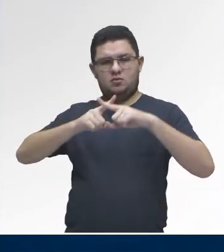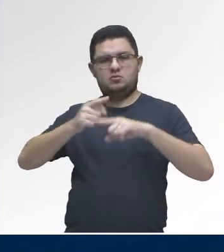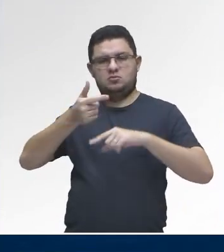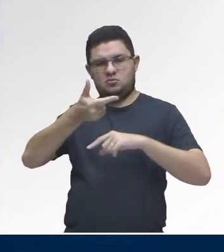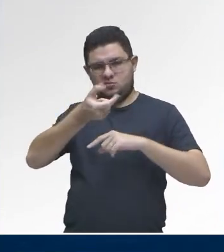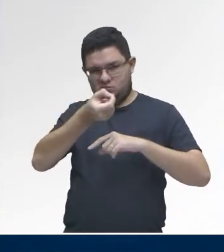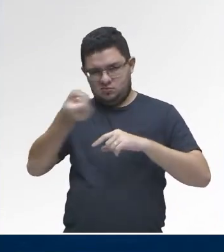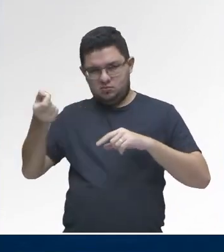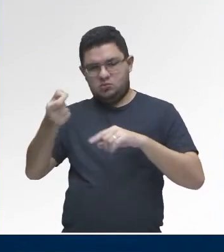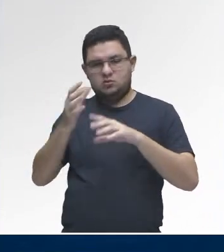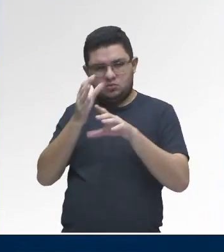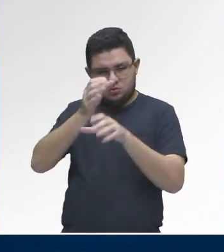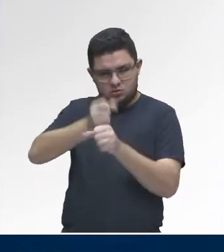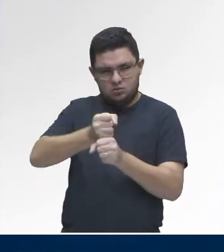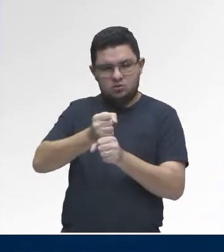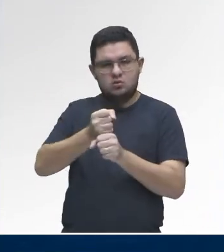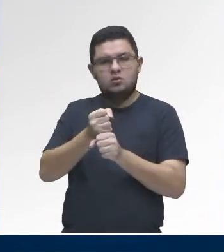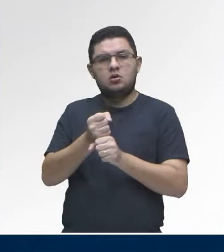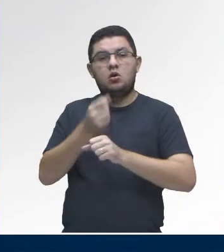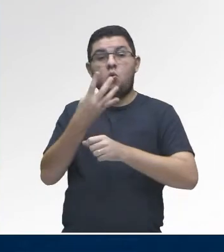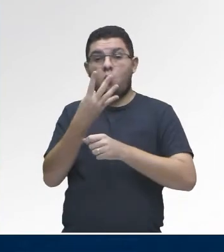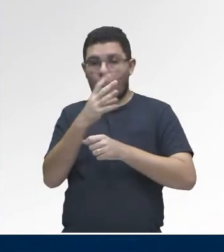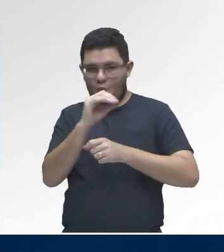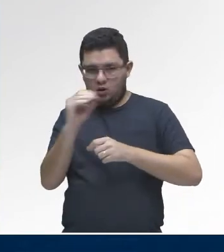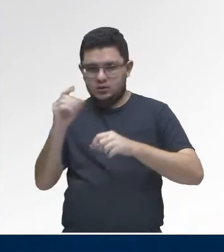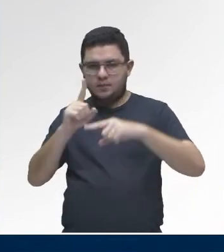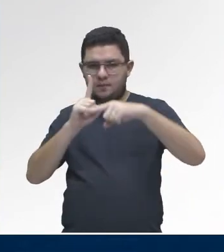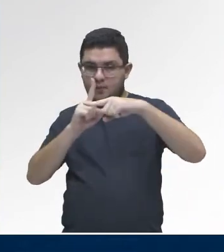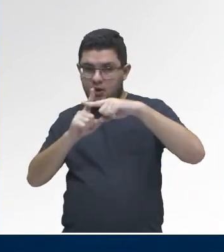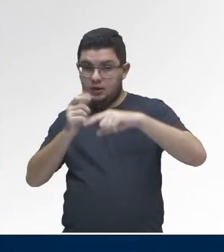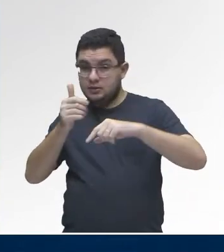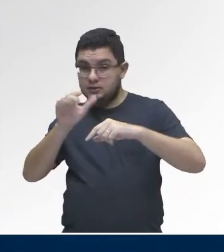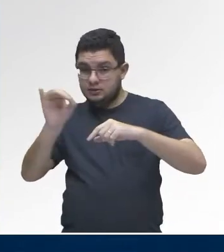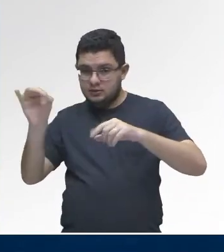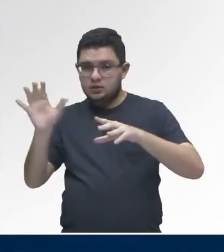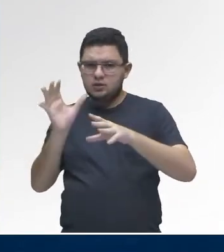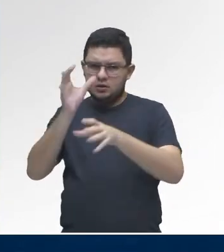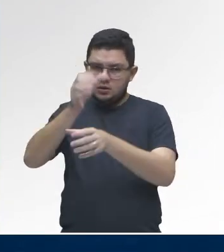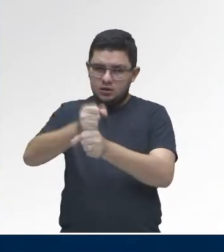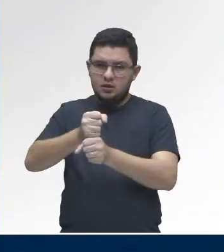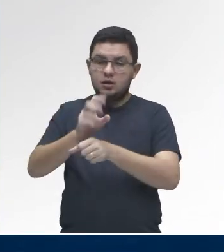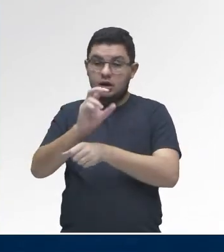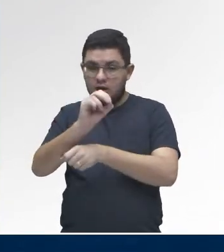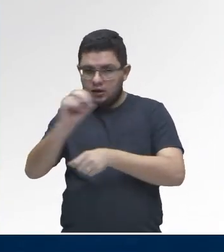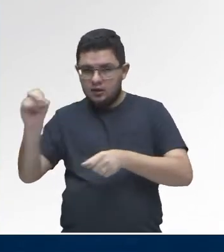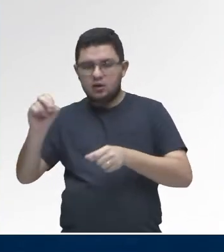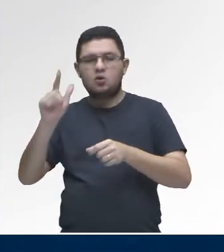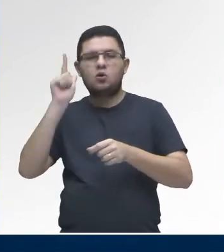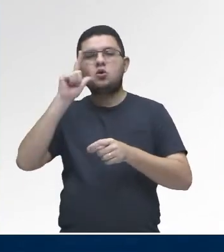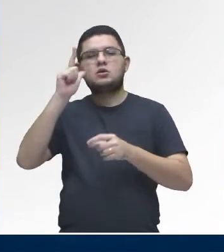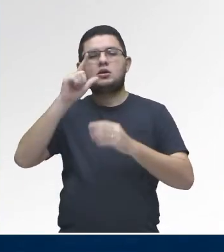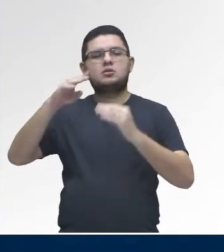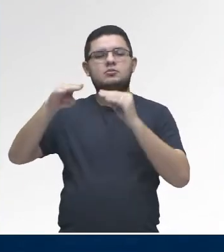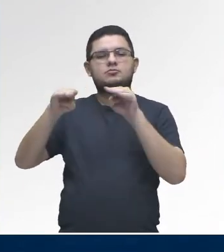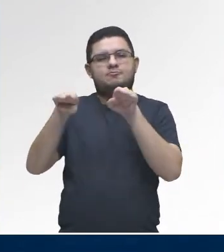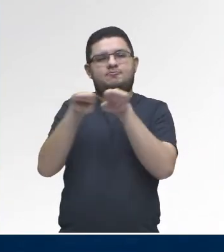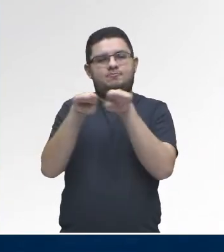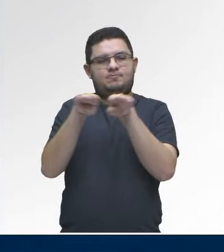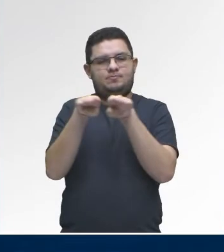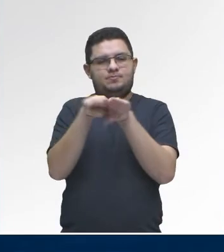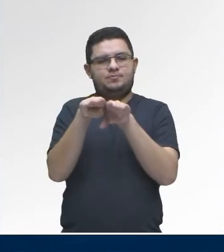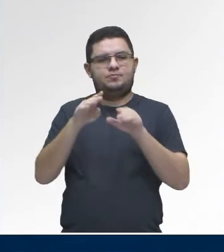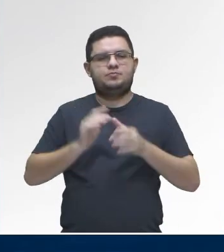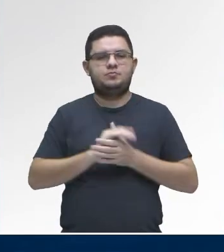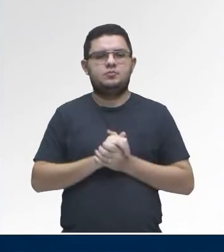valor de x aqui vai valer 200. Né? É até fácil de a gente encontrar esse